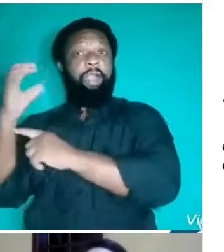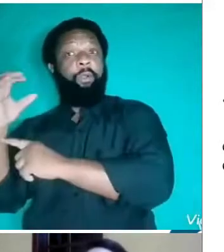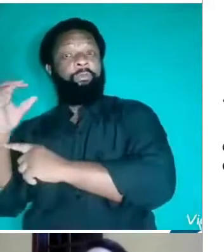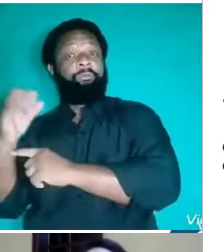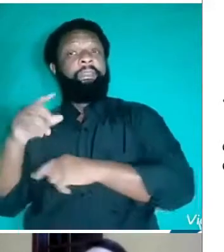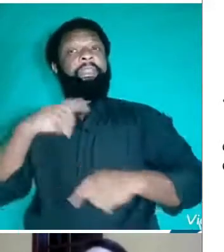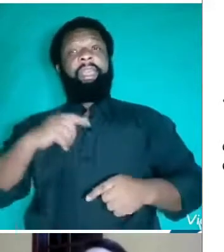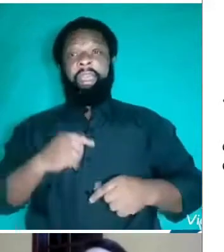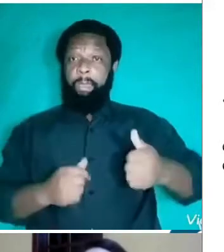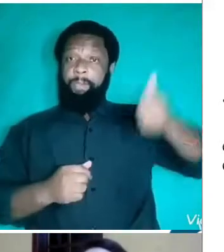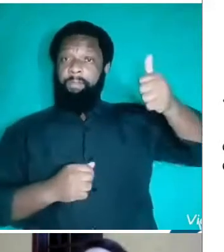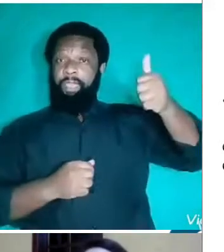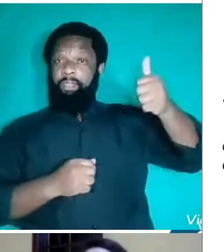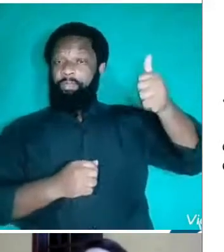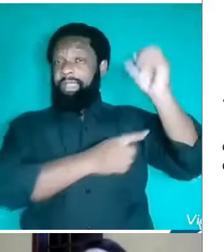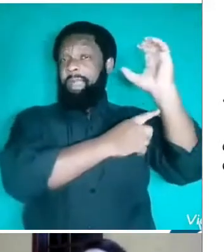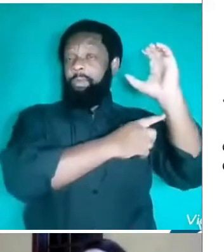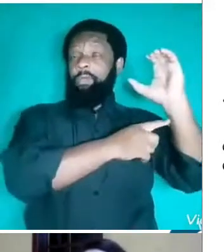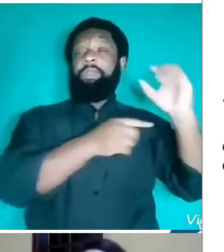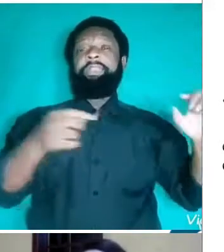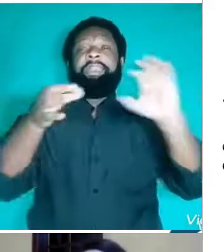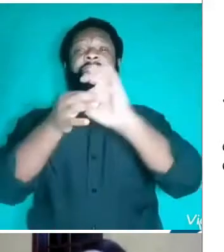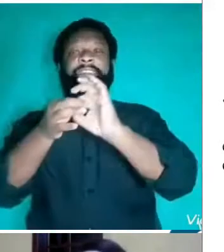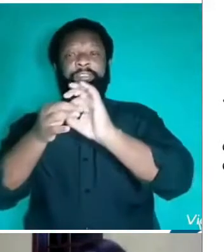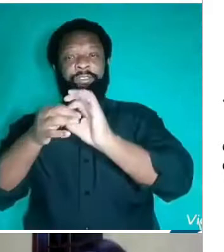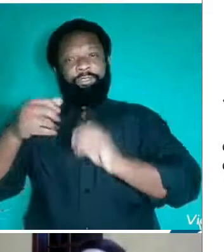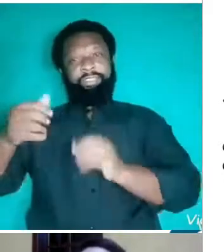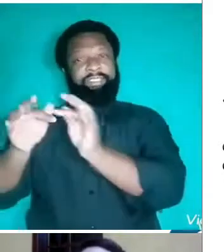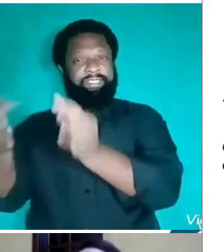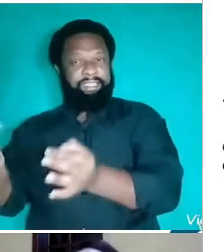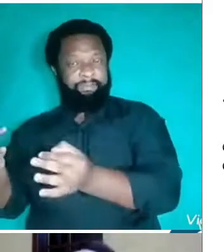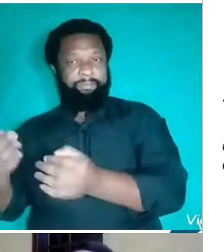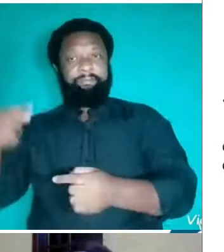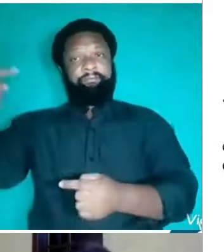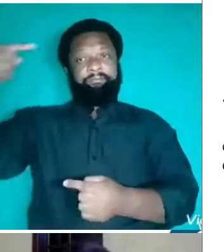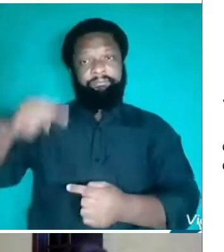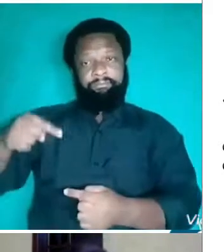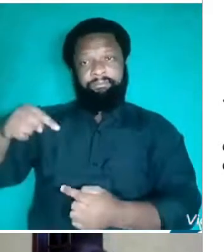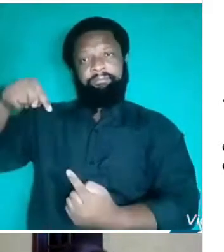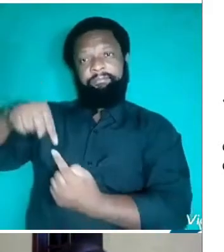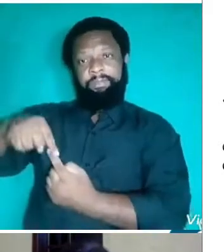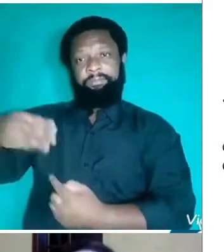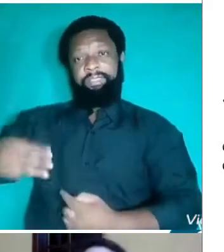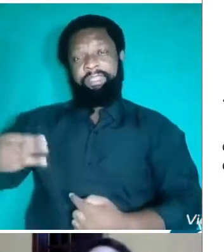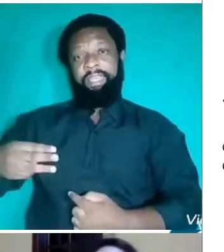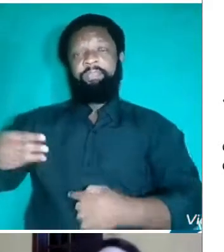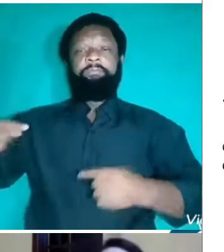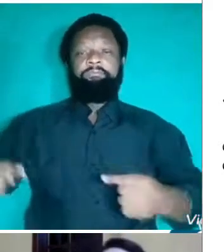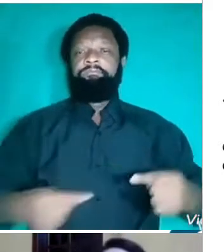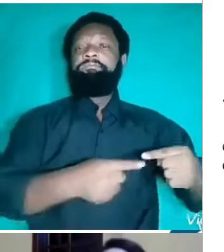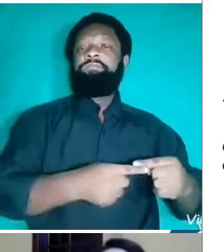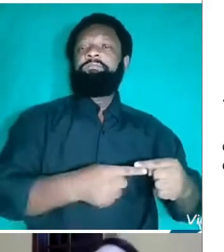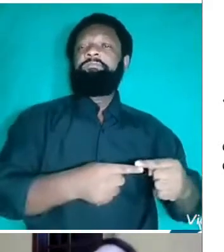nós temos aqui o primeiro carbono fazendo uma ligação simples com o segundo, que faz uma ligação simples com o terceiro, que